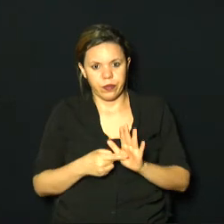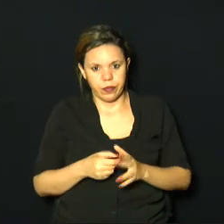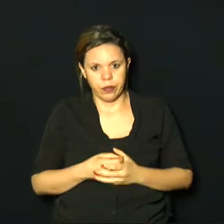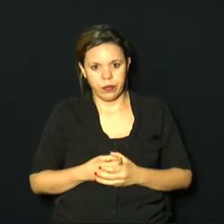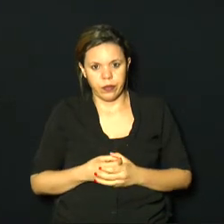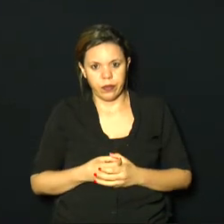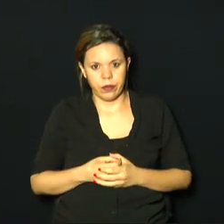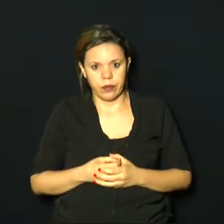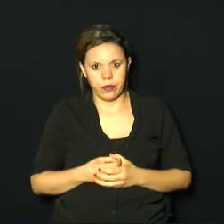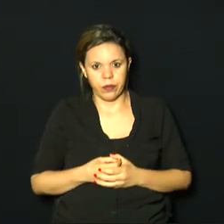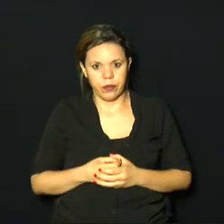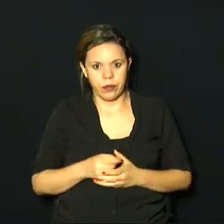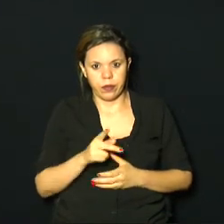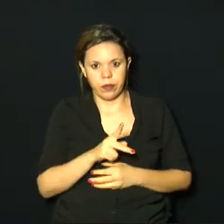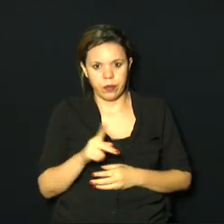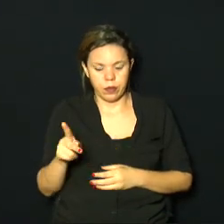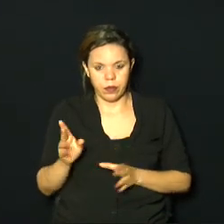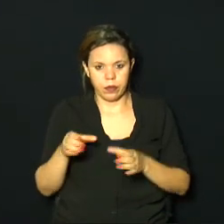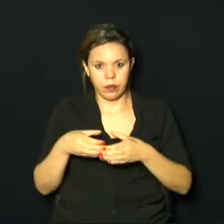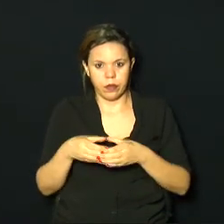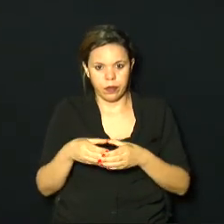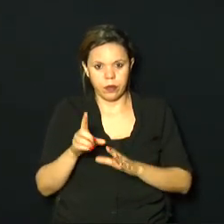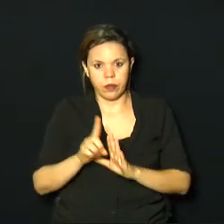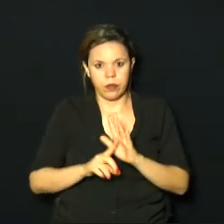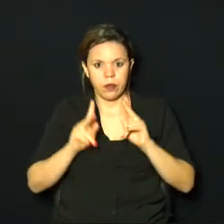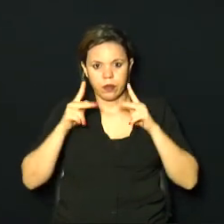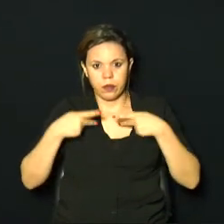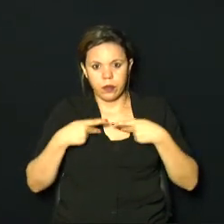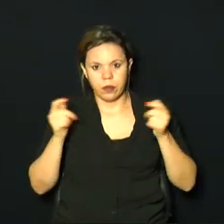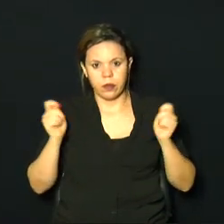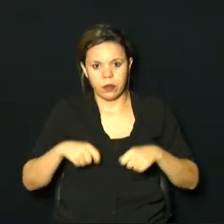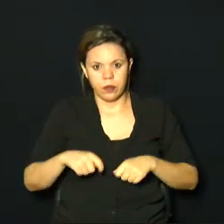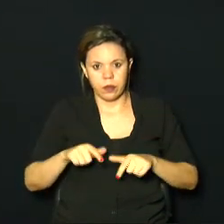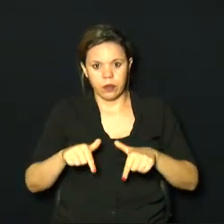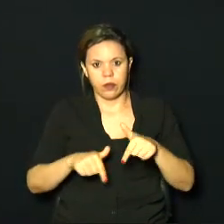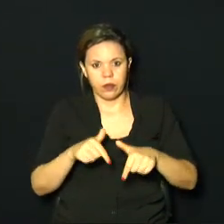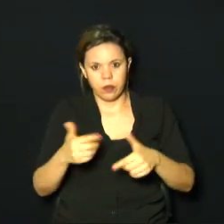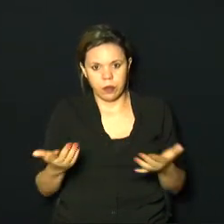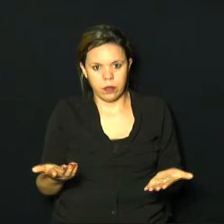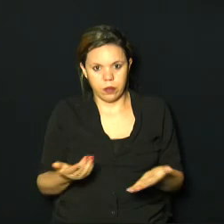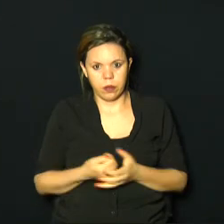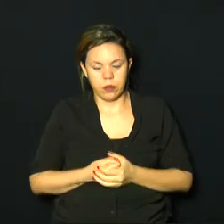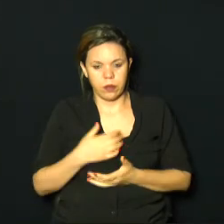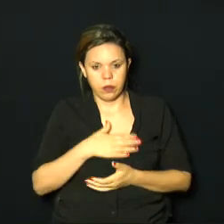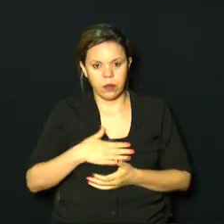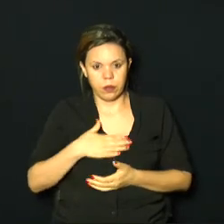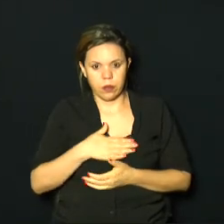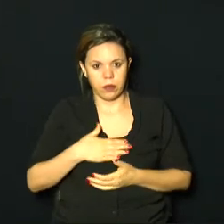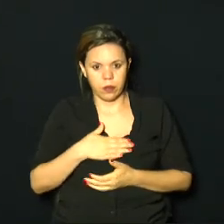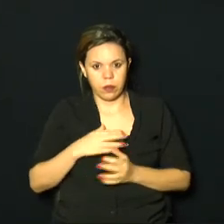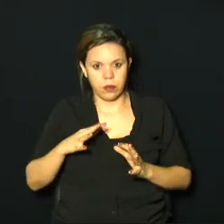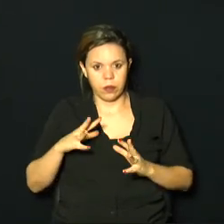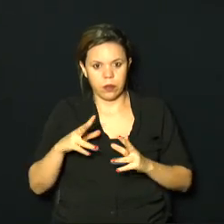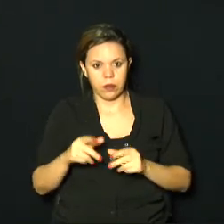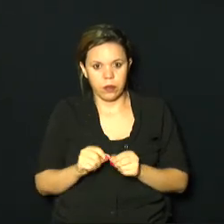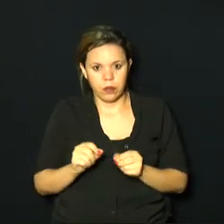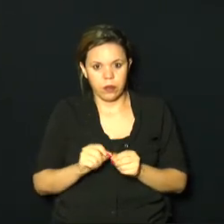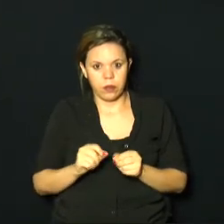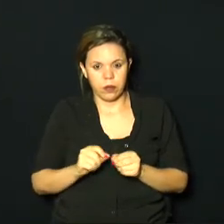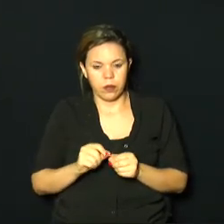para que a presidência da Comissão de Direitos Humanos possa atuar. E gostaria de, além de todos os encaminhamentos que foram